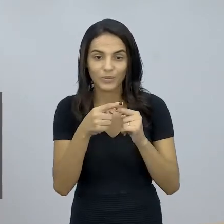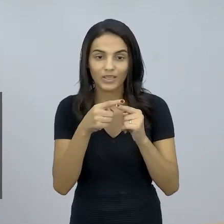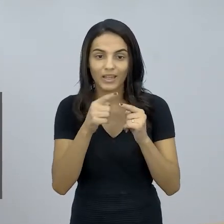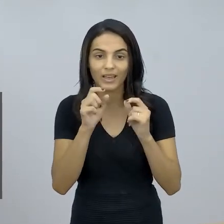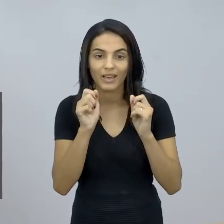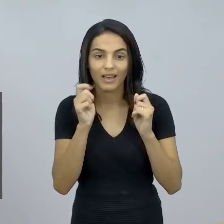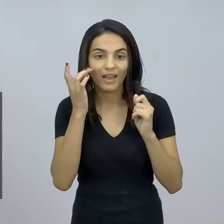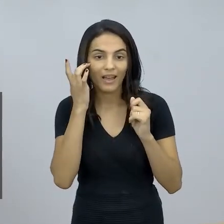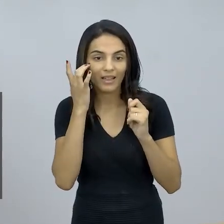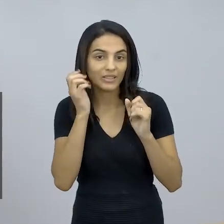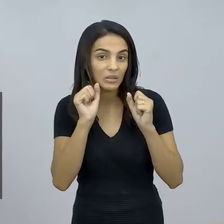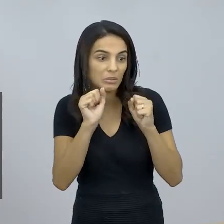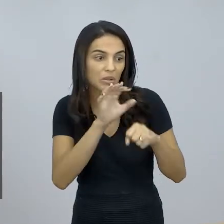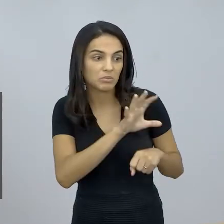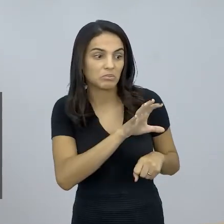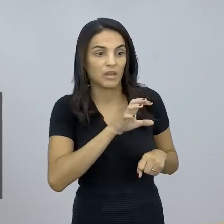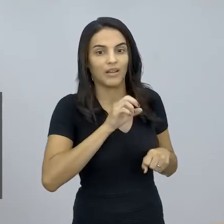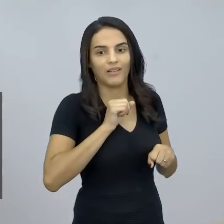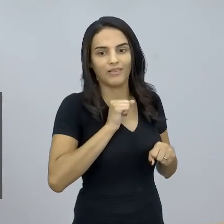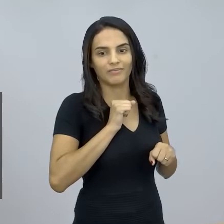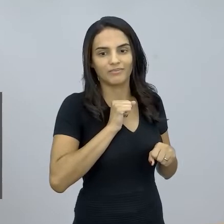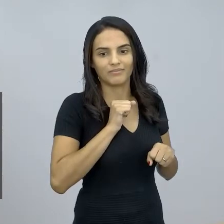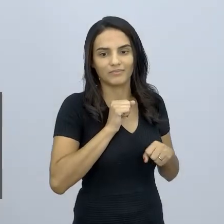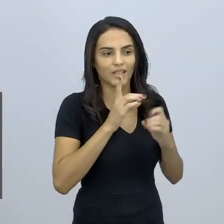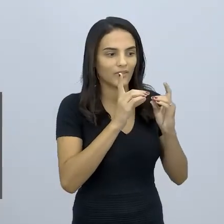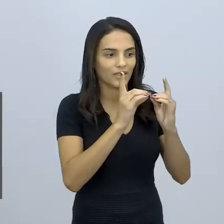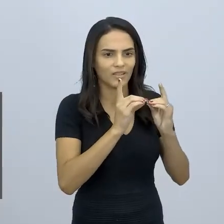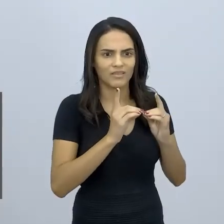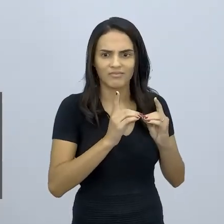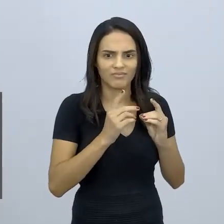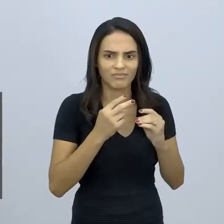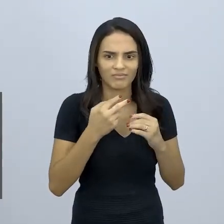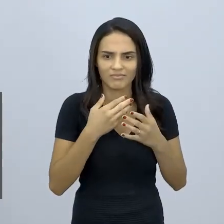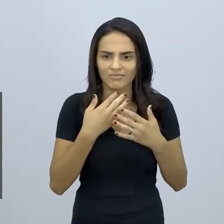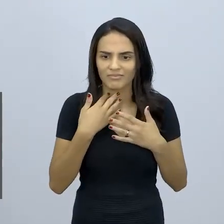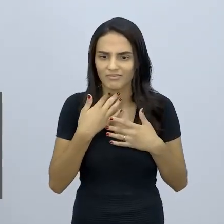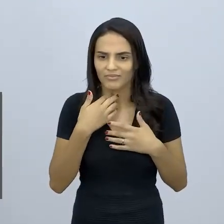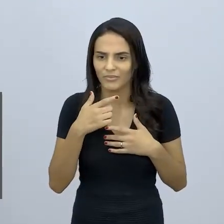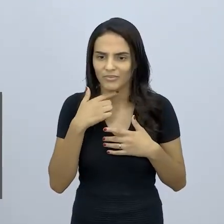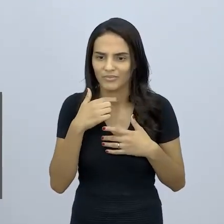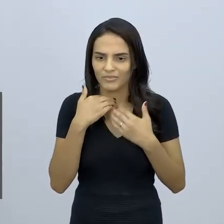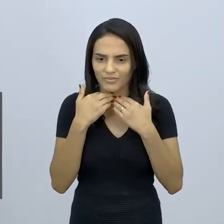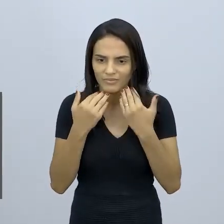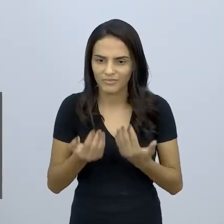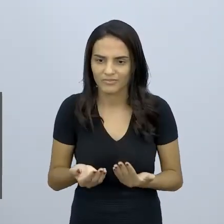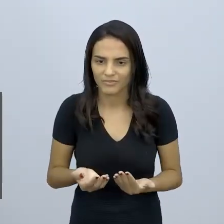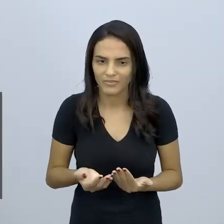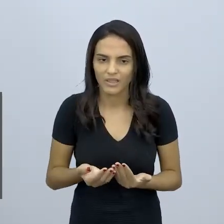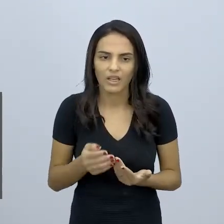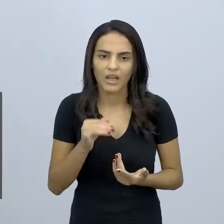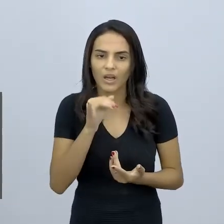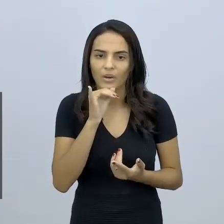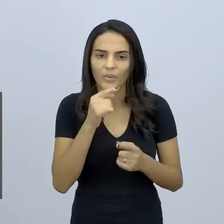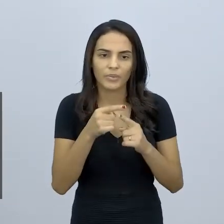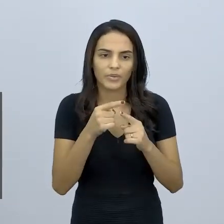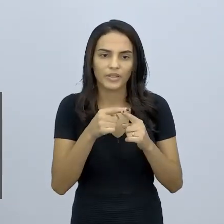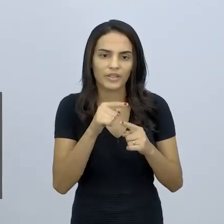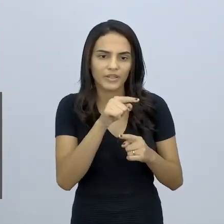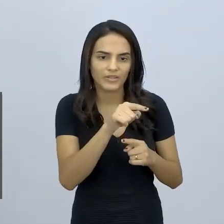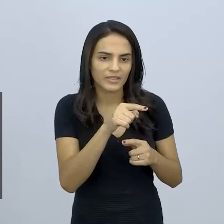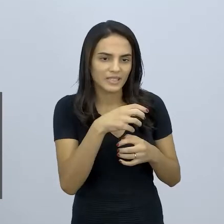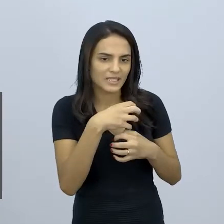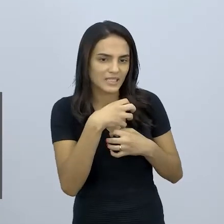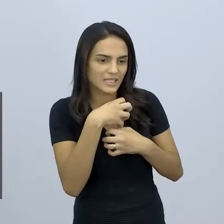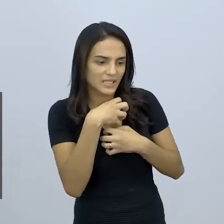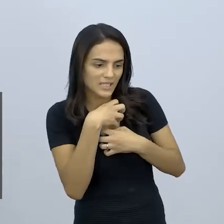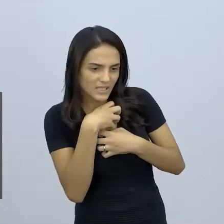né, poderia pegar. Então, ô Tânia, e a questão do... Ai, eles são muito sensíveis do modo de falar.